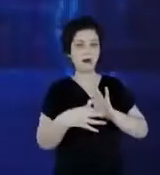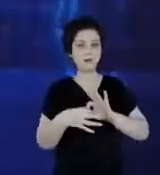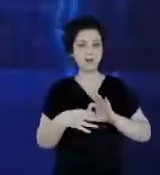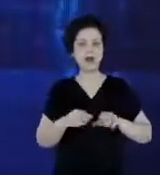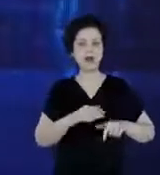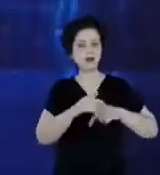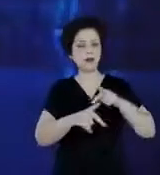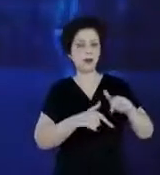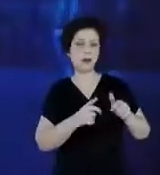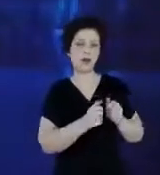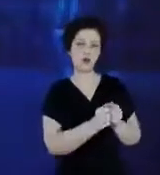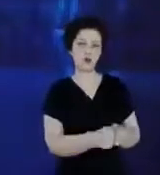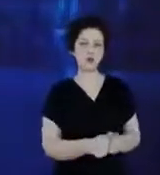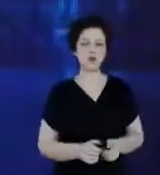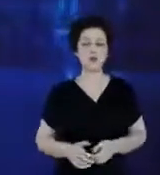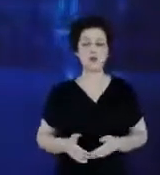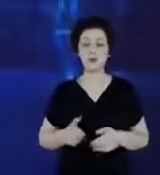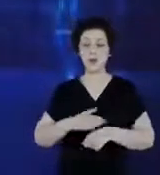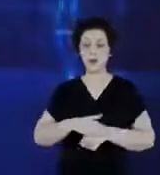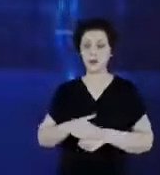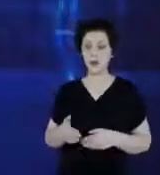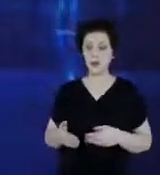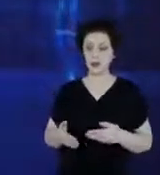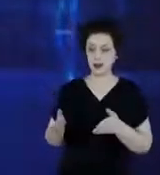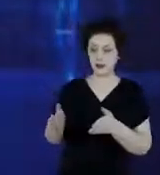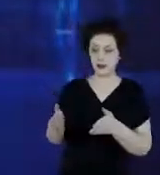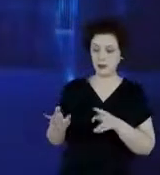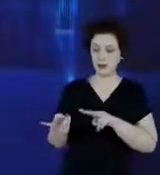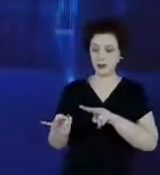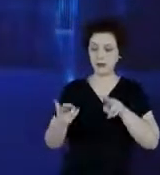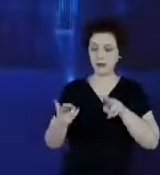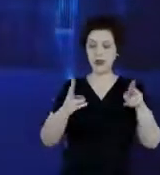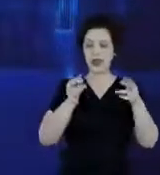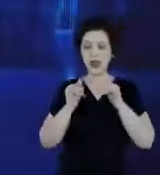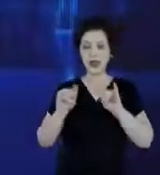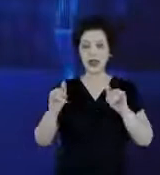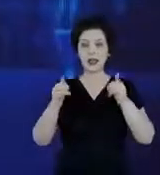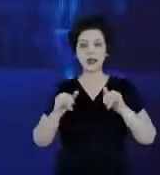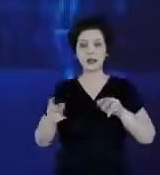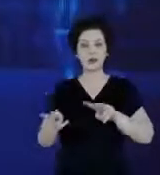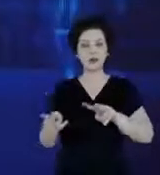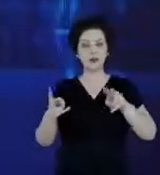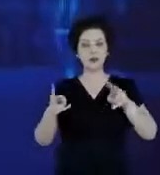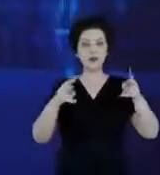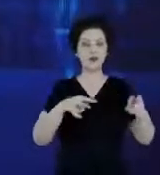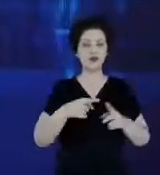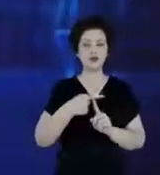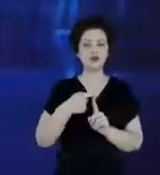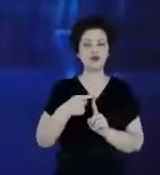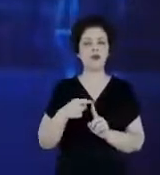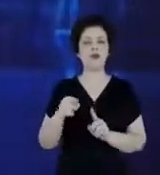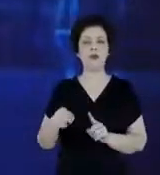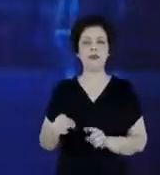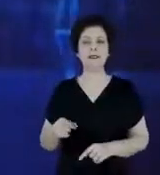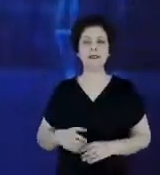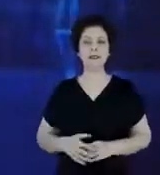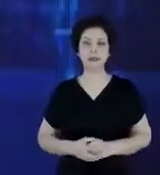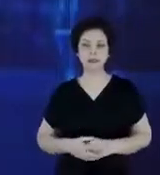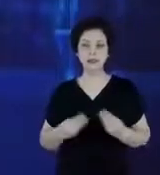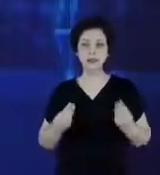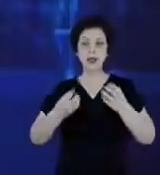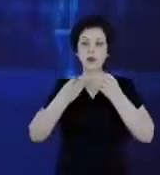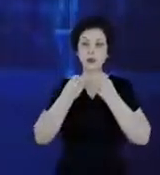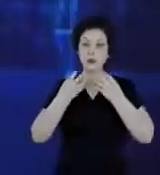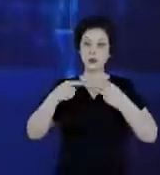acho que nesse momento dessa transição energética que nós estamos passando, se insere de uma maneira muito boa